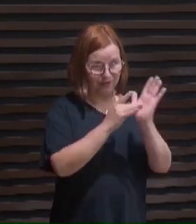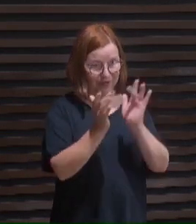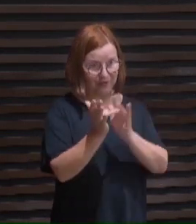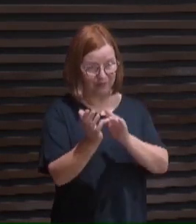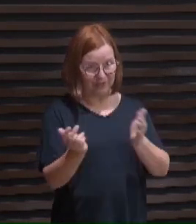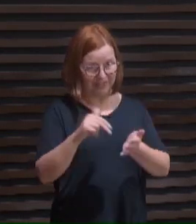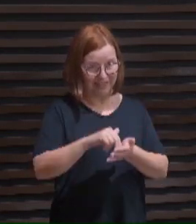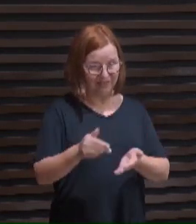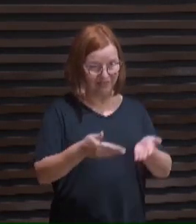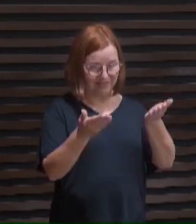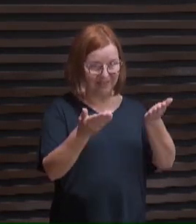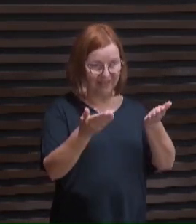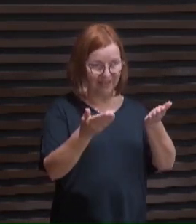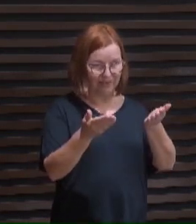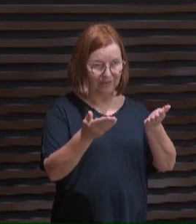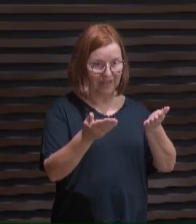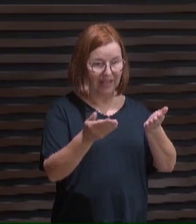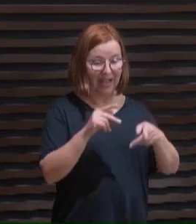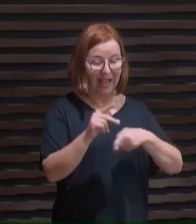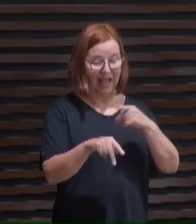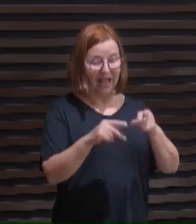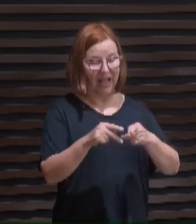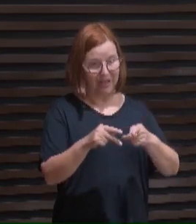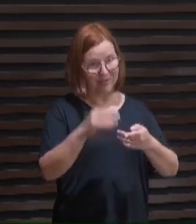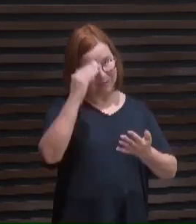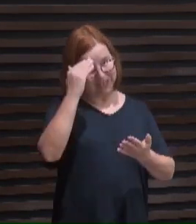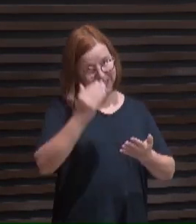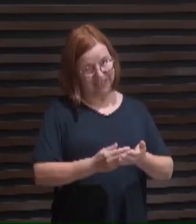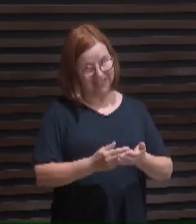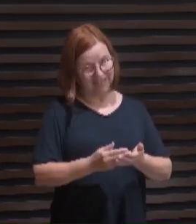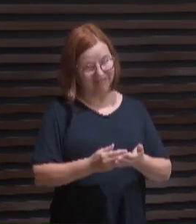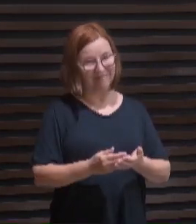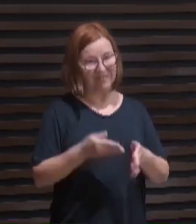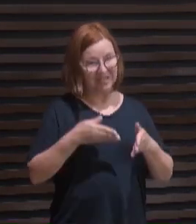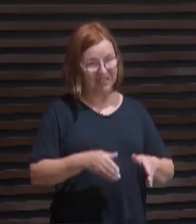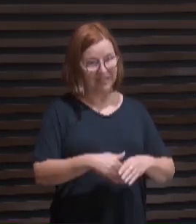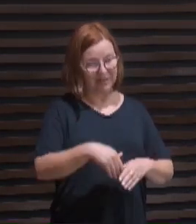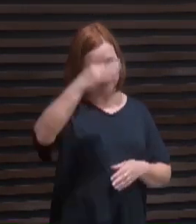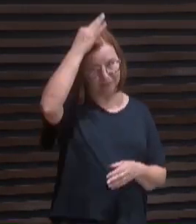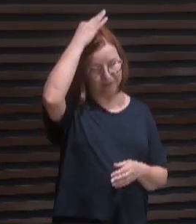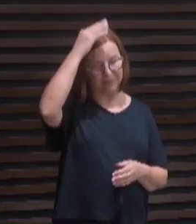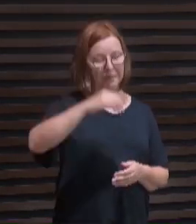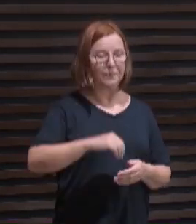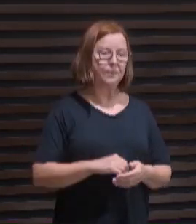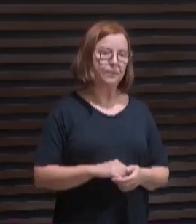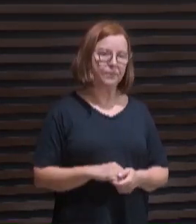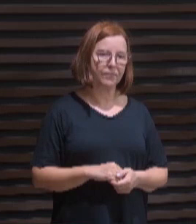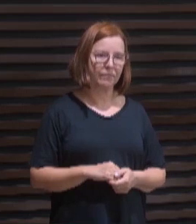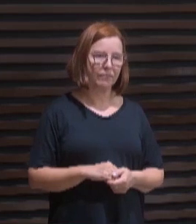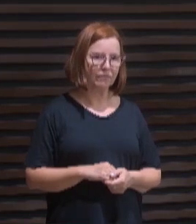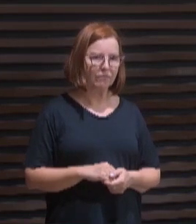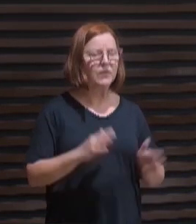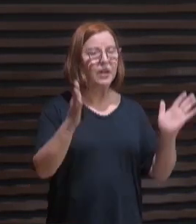O mundo não viu mais. Então ele não fez muitos discípulos no tempo em que ele esteve aqui. Ele curou